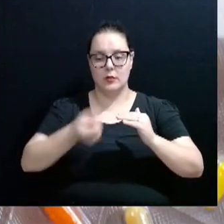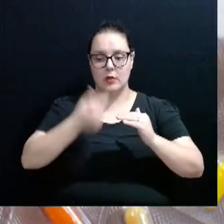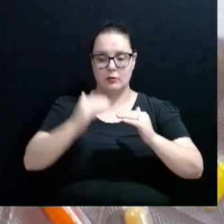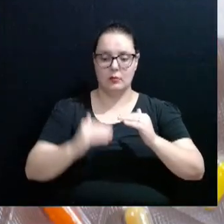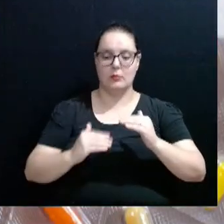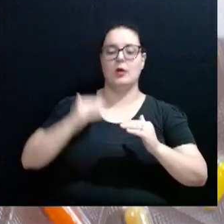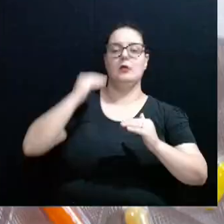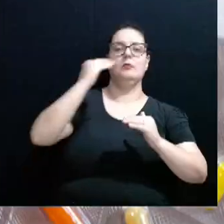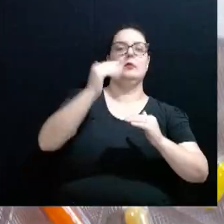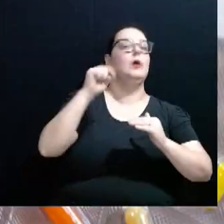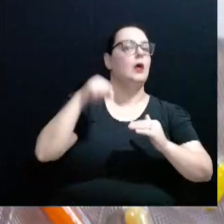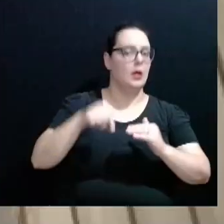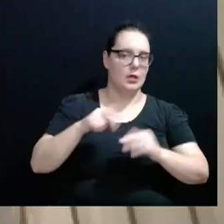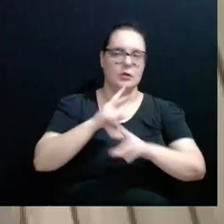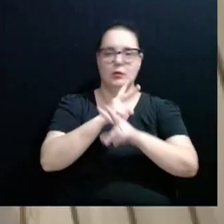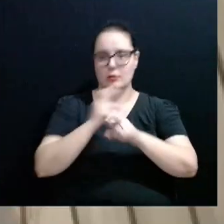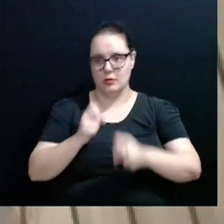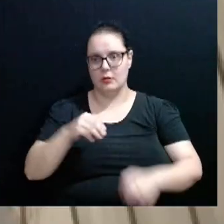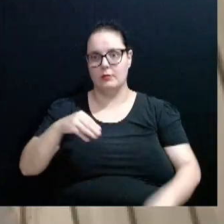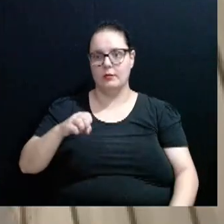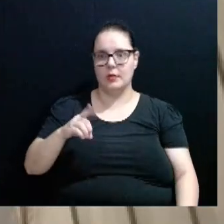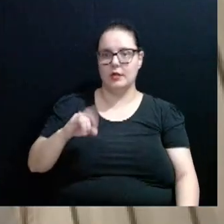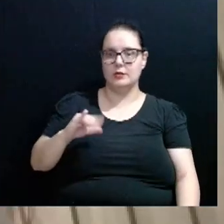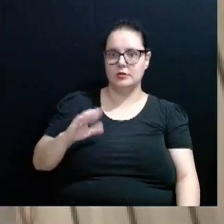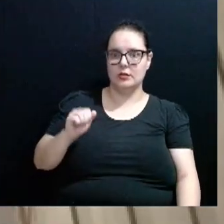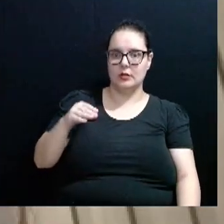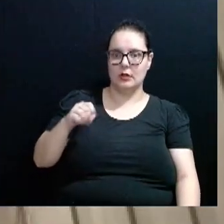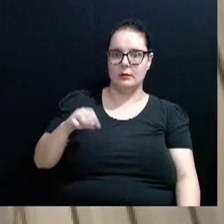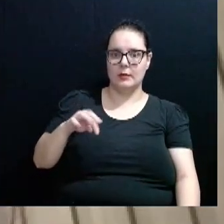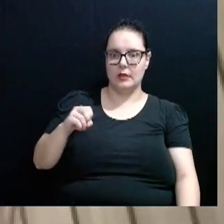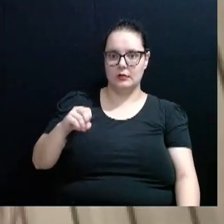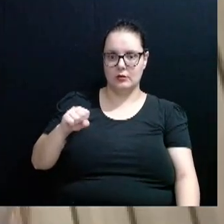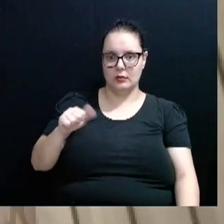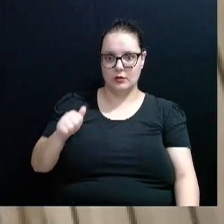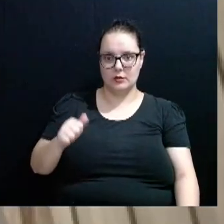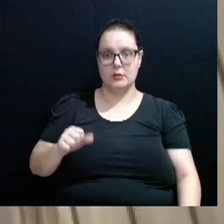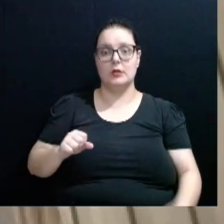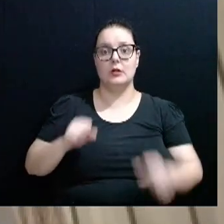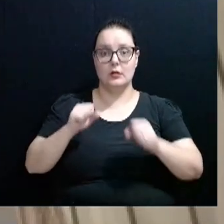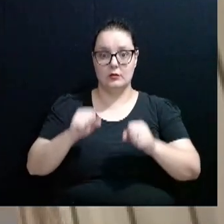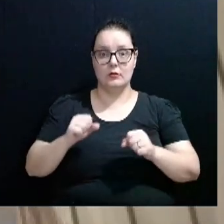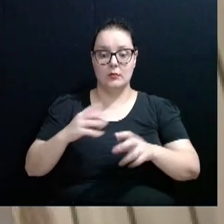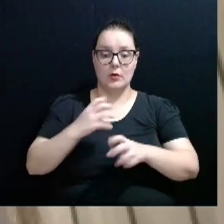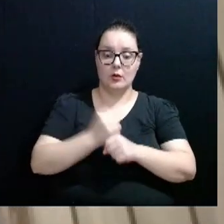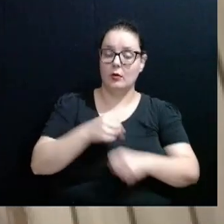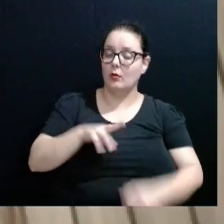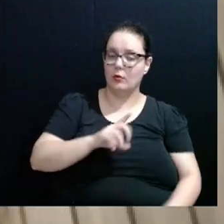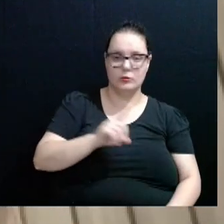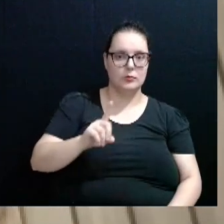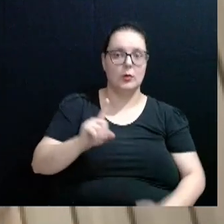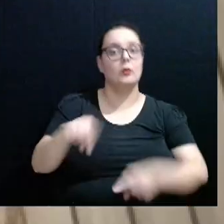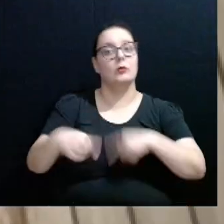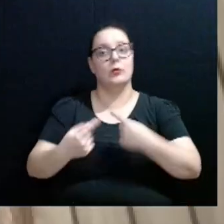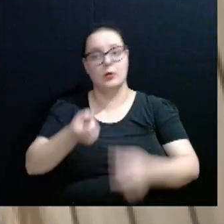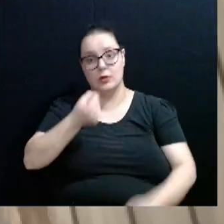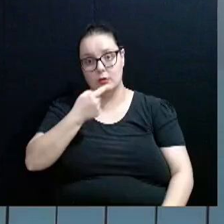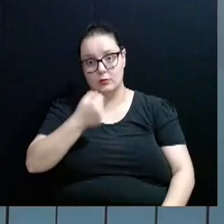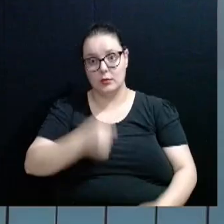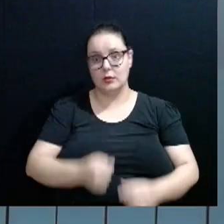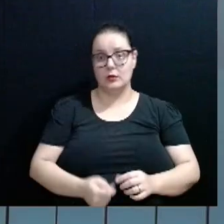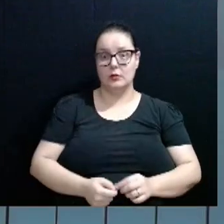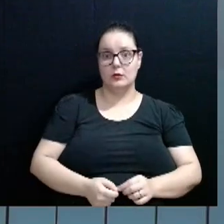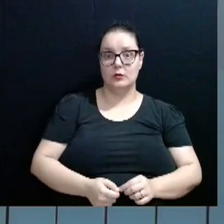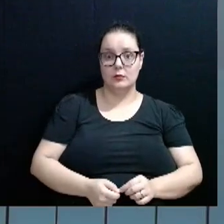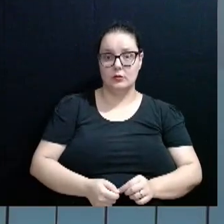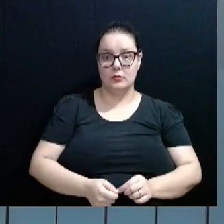intoxicação medicamentosa. E pode ser combinada ou não com outros medicamentos. Certo.